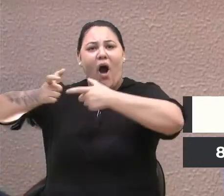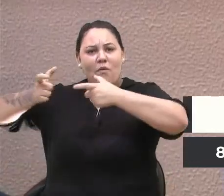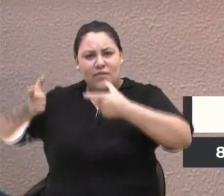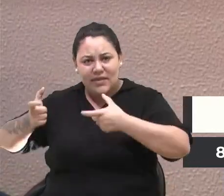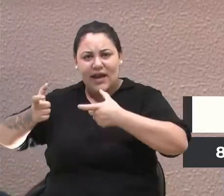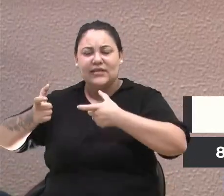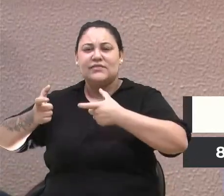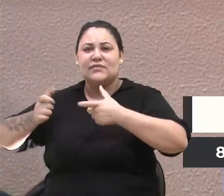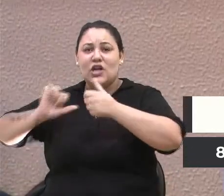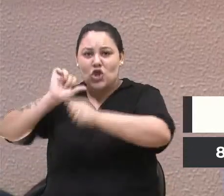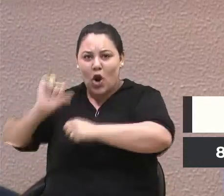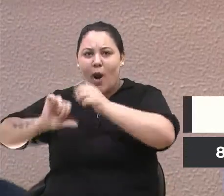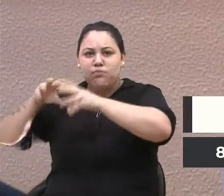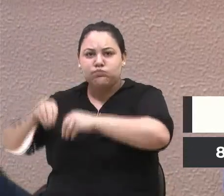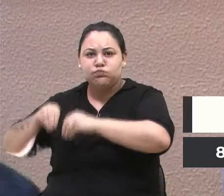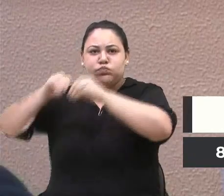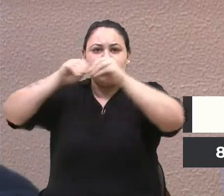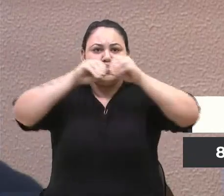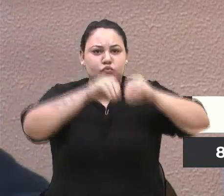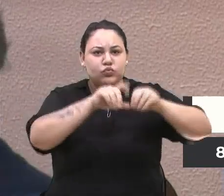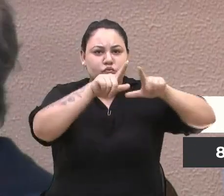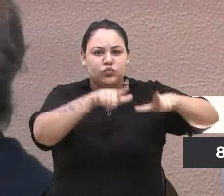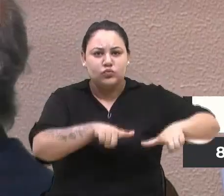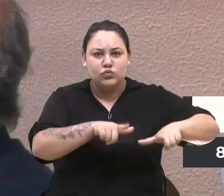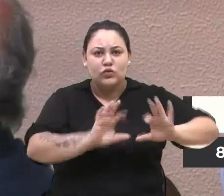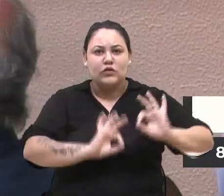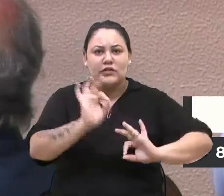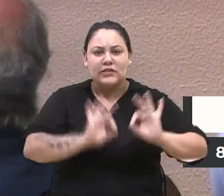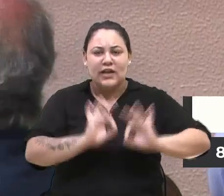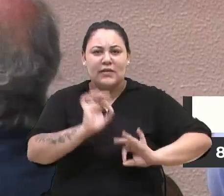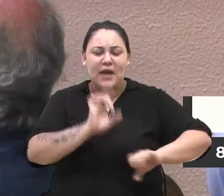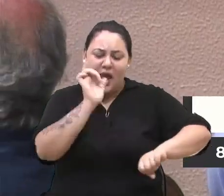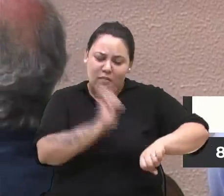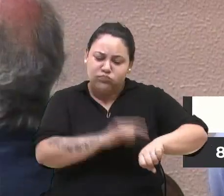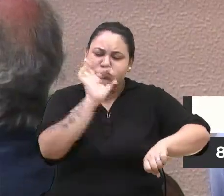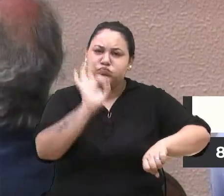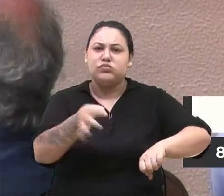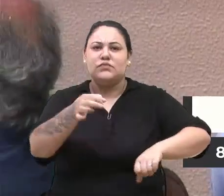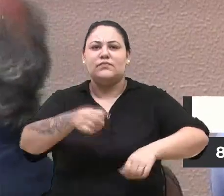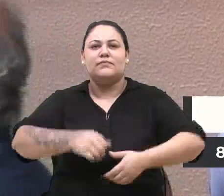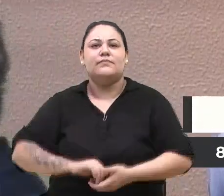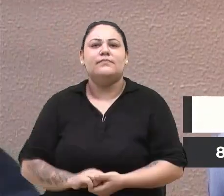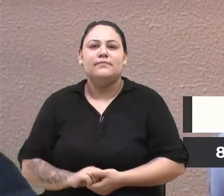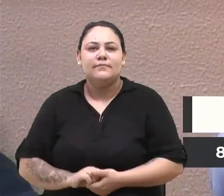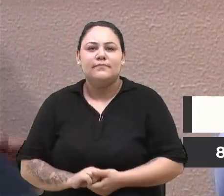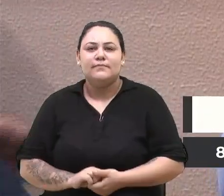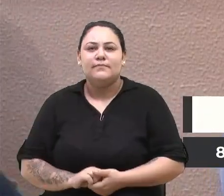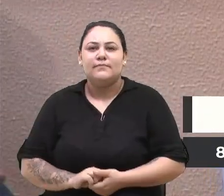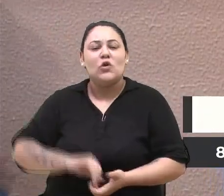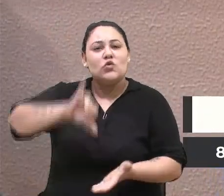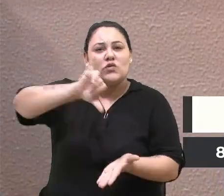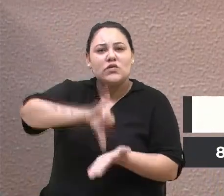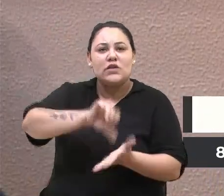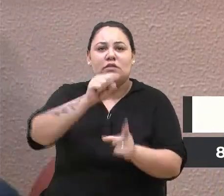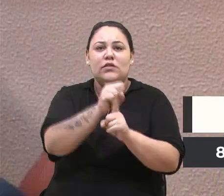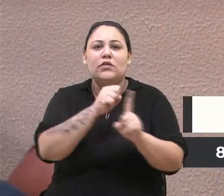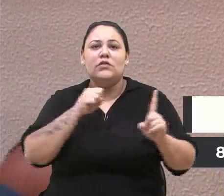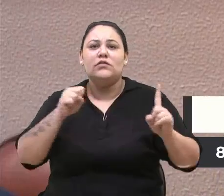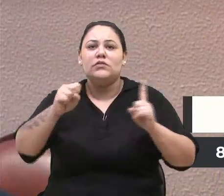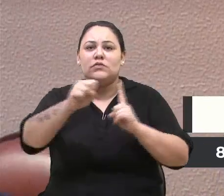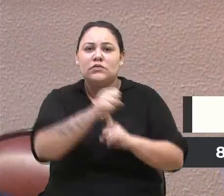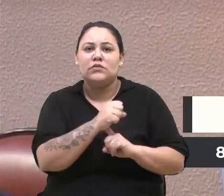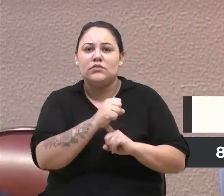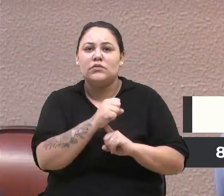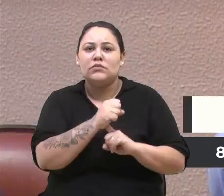de um local preparado para esse momento. O Centro Social Urbano reformado, preparado